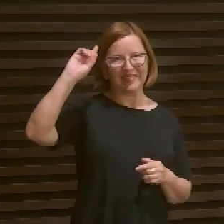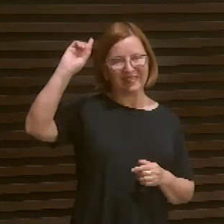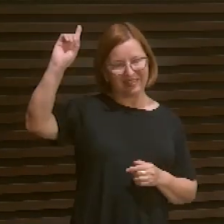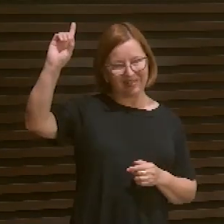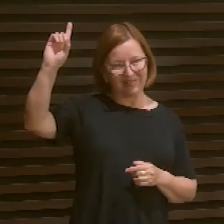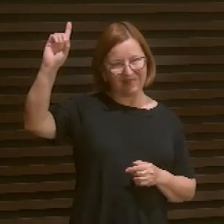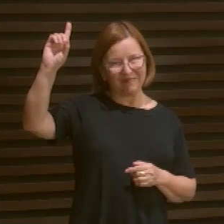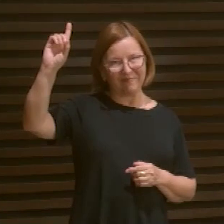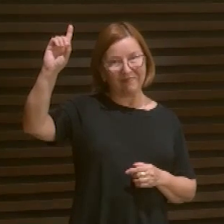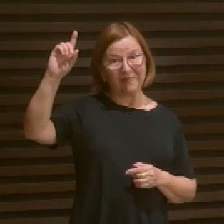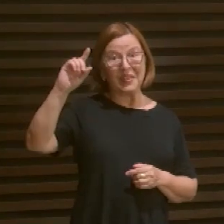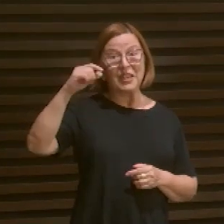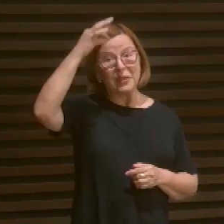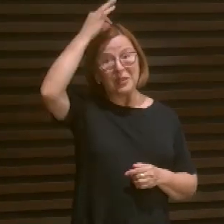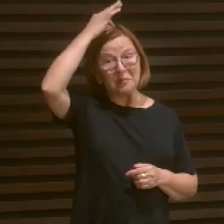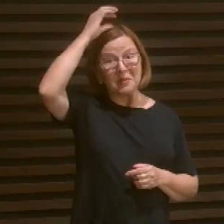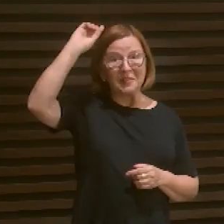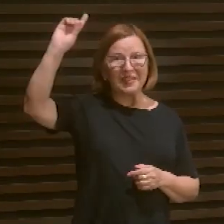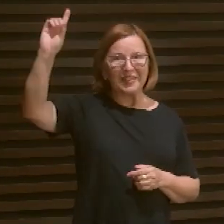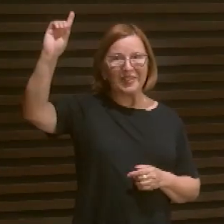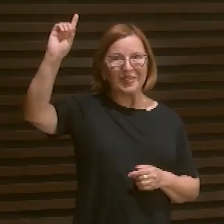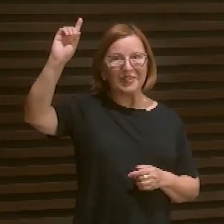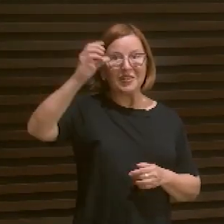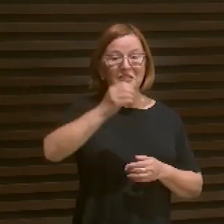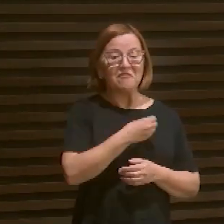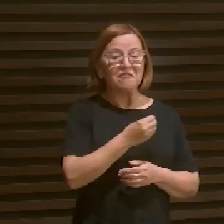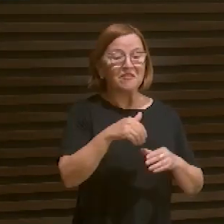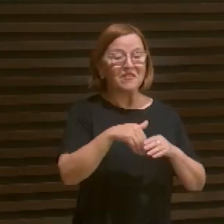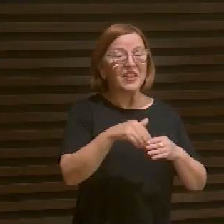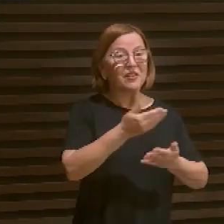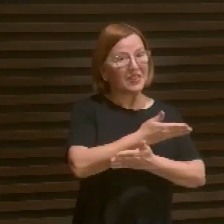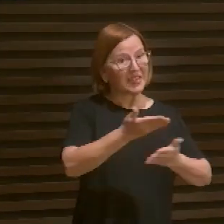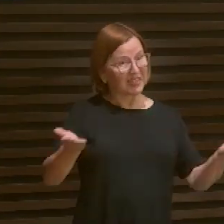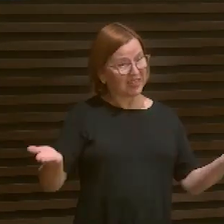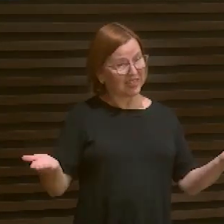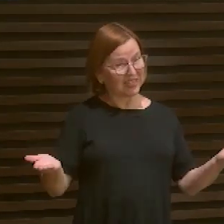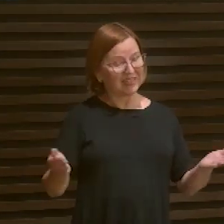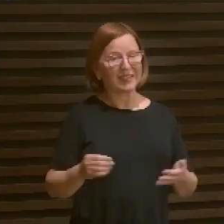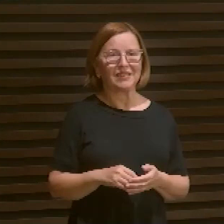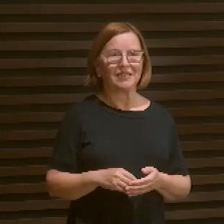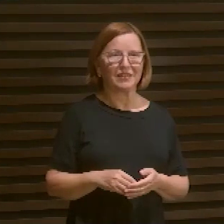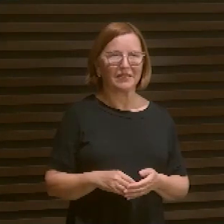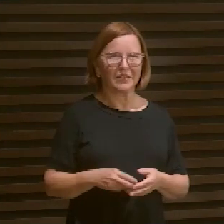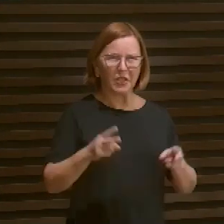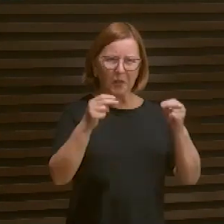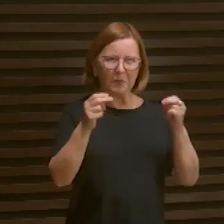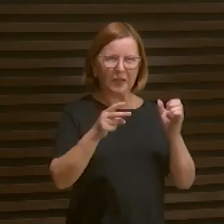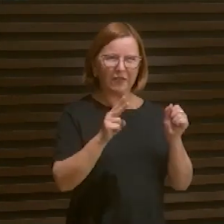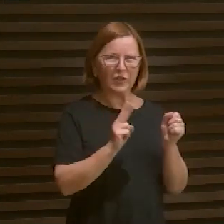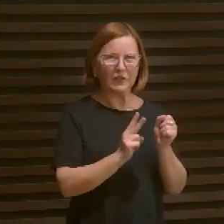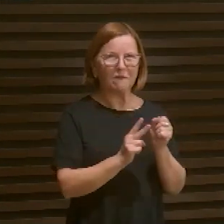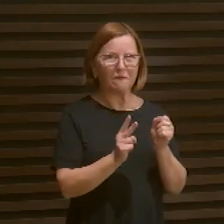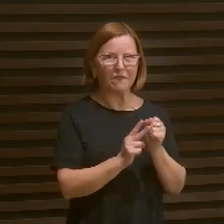santuário de Deus e que o Espírito de Deus habita em vós. Presta atenção os verbos na Bíblia, sempre a gente tem que